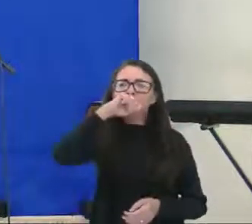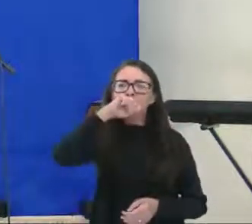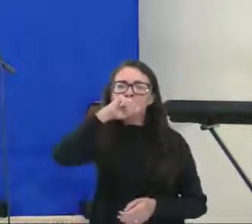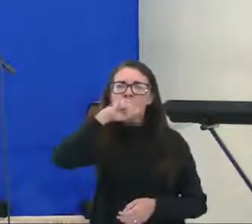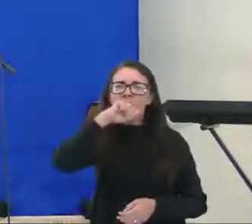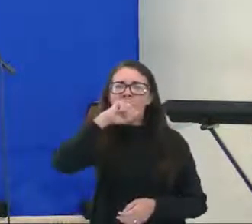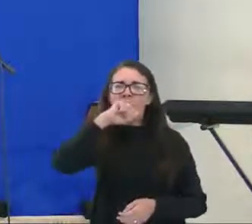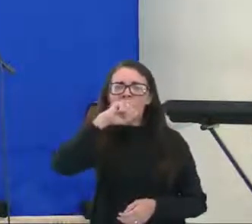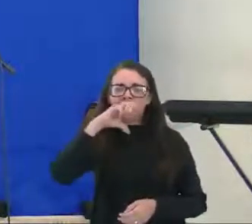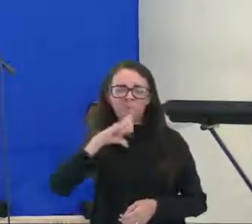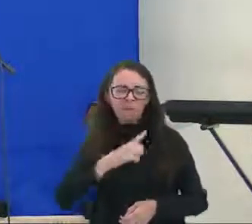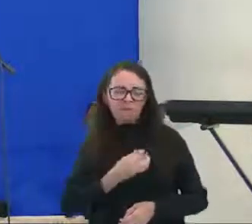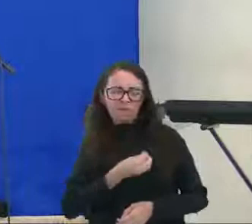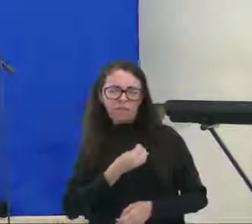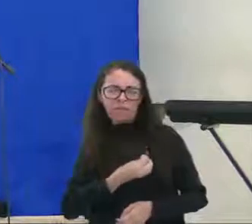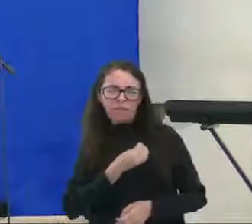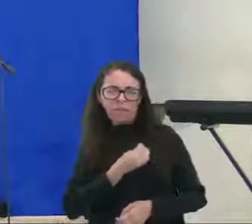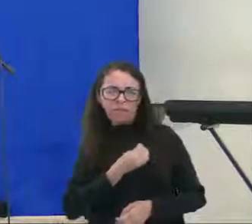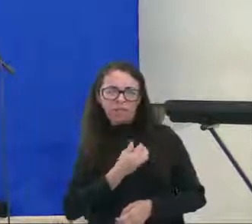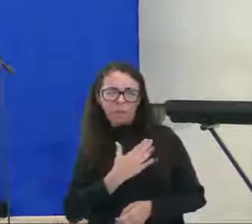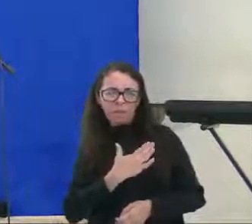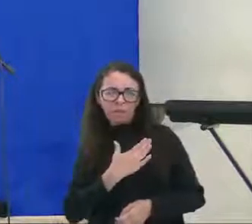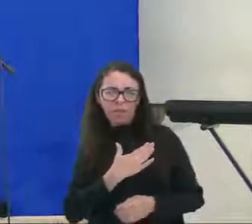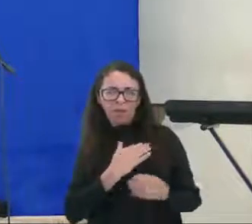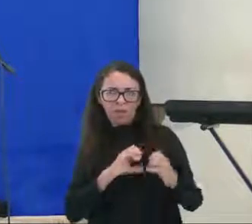é quem faz as suas obras.